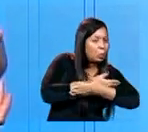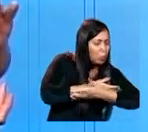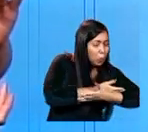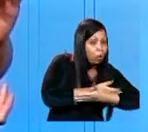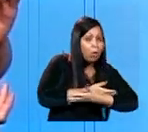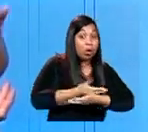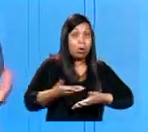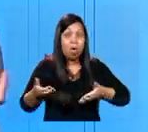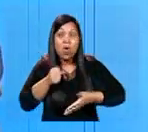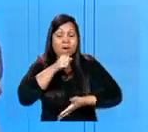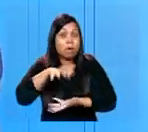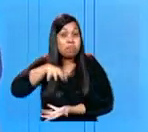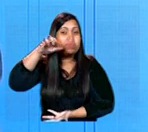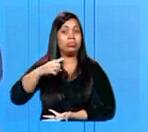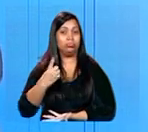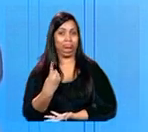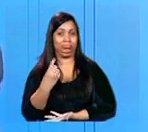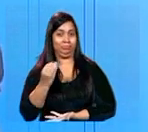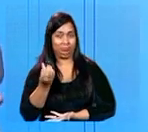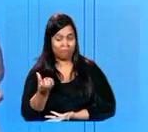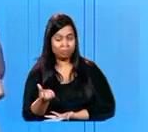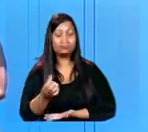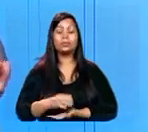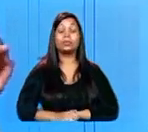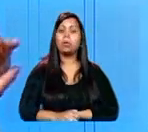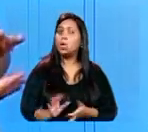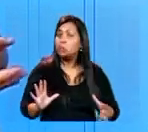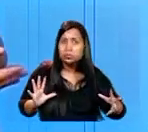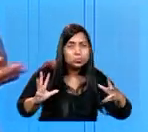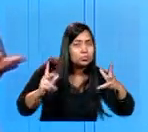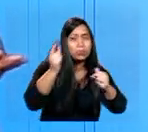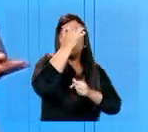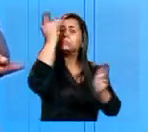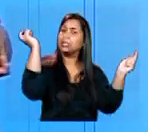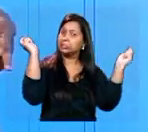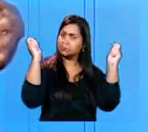106. Toda a população pode ser atendida desde que ela